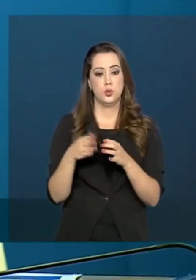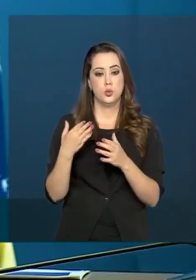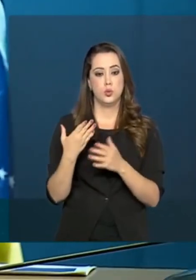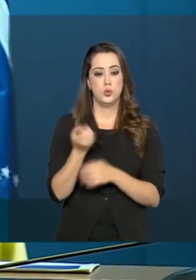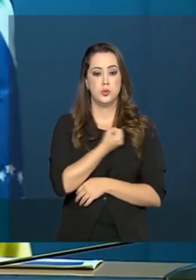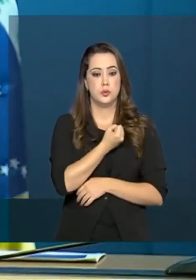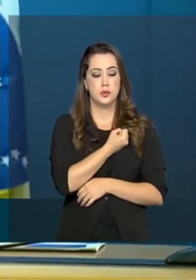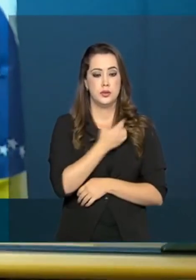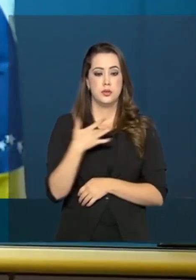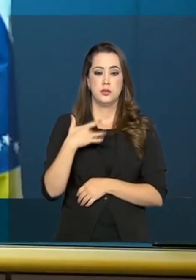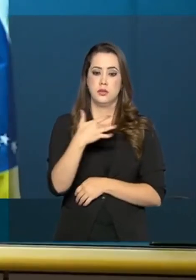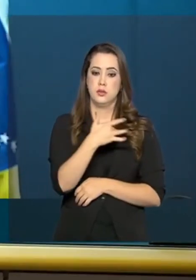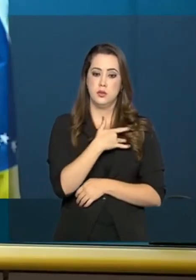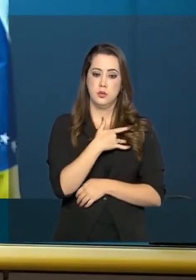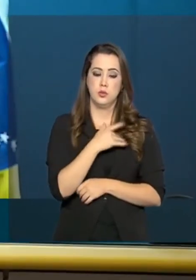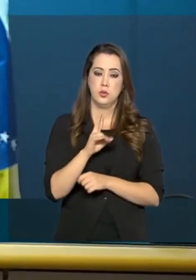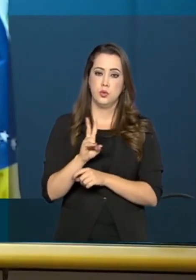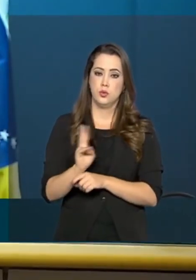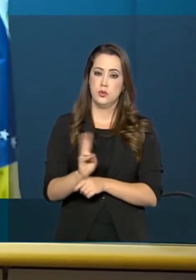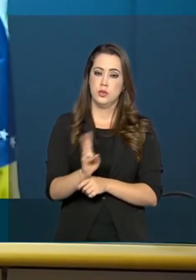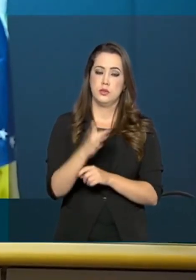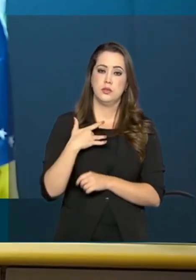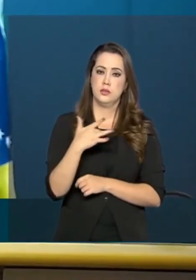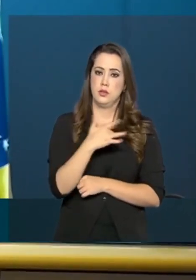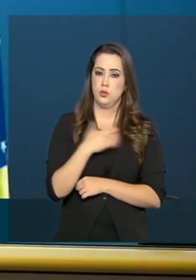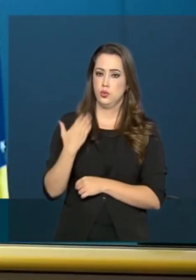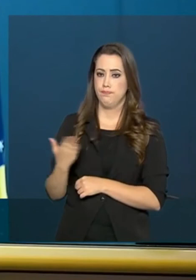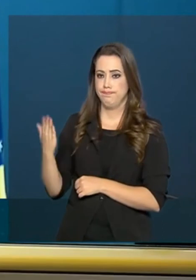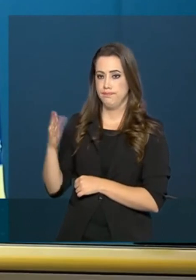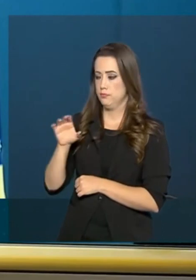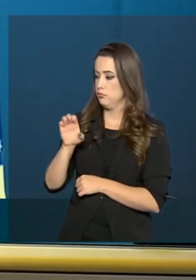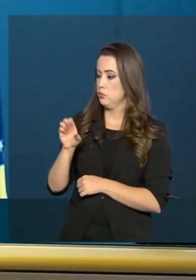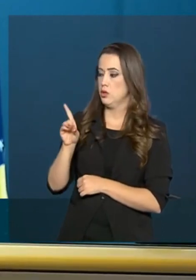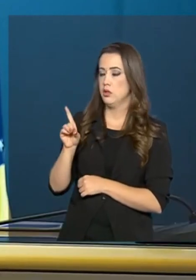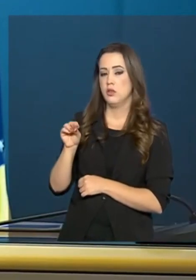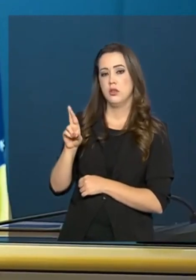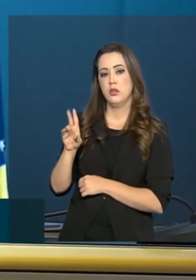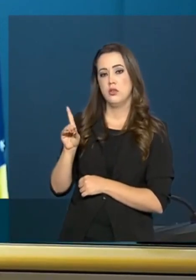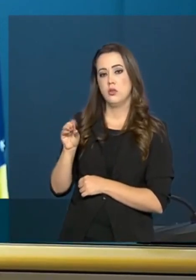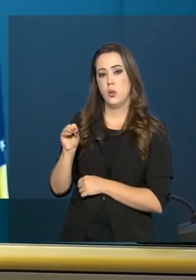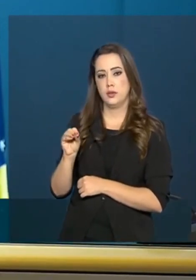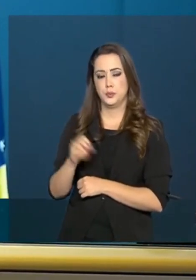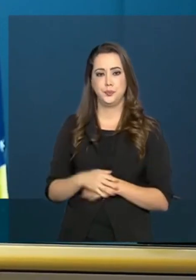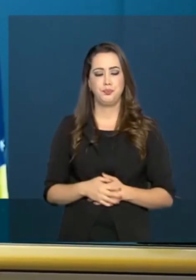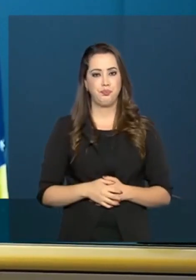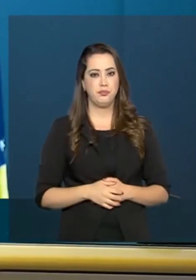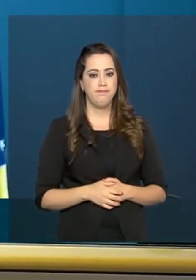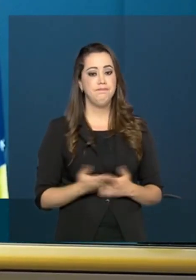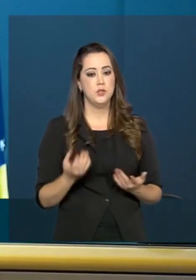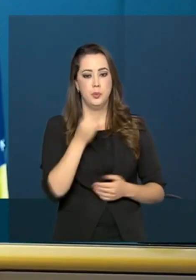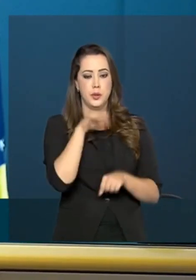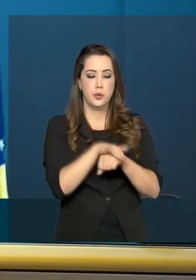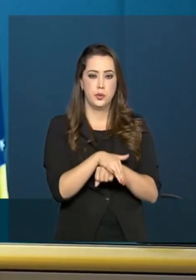Saúde e Vigilância de Doenças Não Transmissíveis, Eduardo Macário. Bom, boa noite a todos. No mundo, até